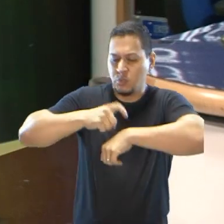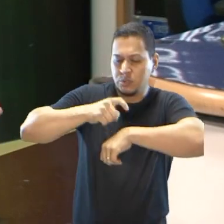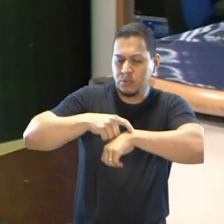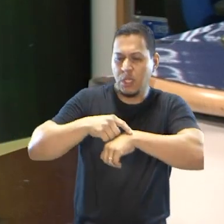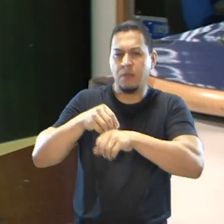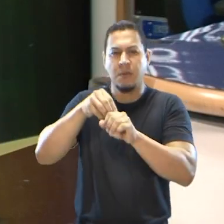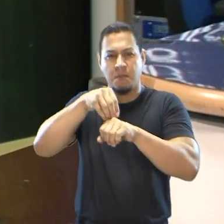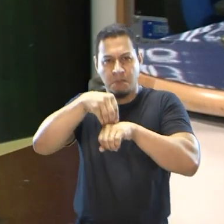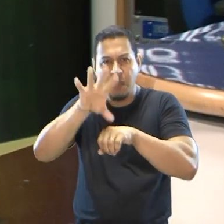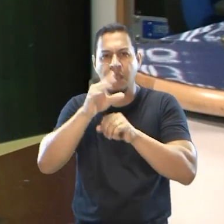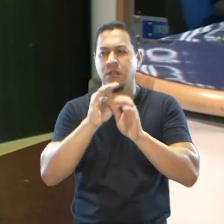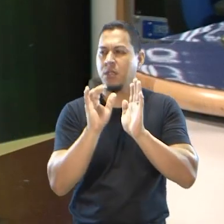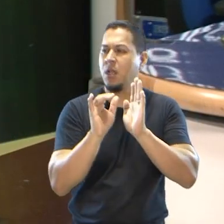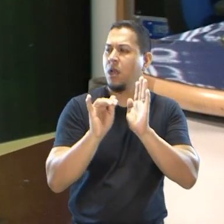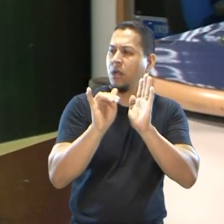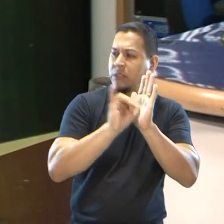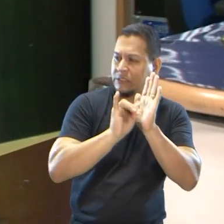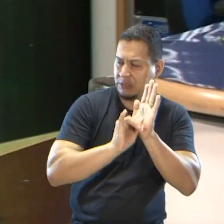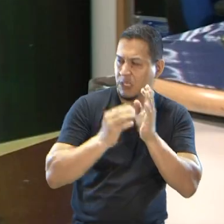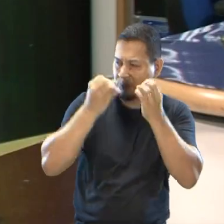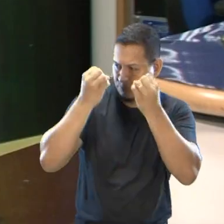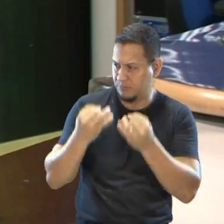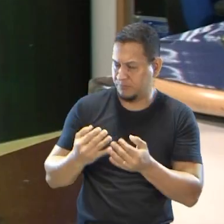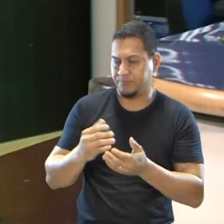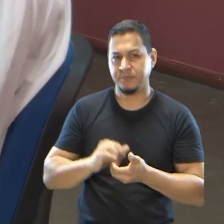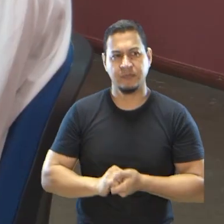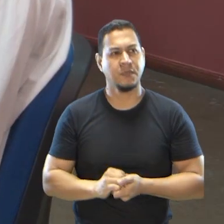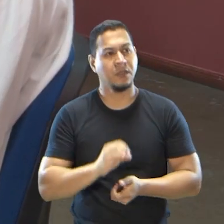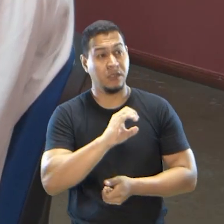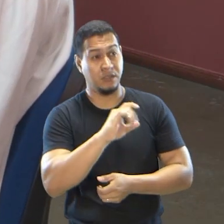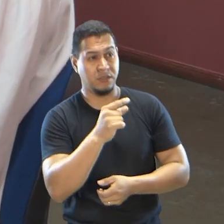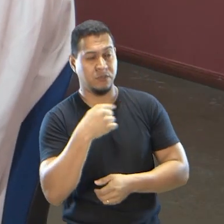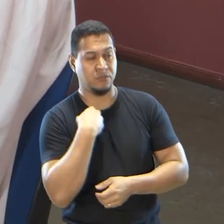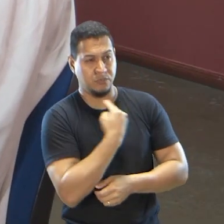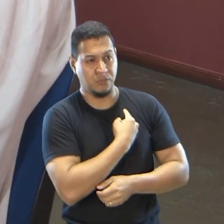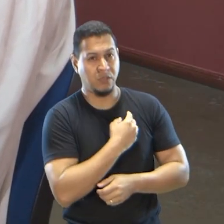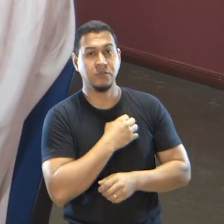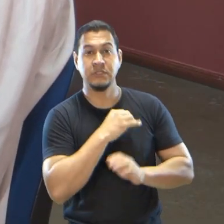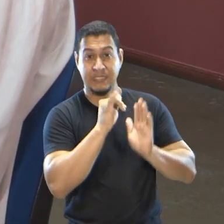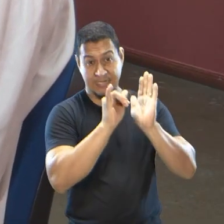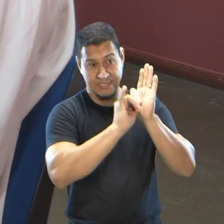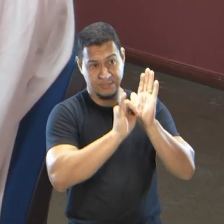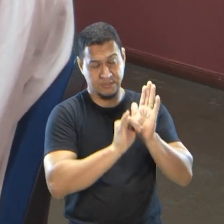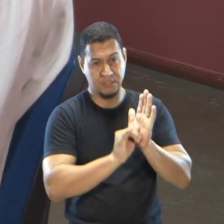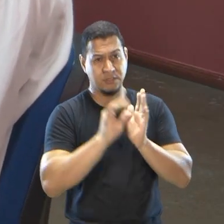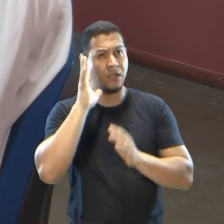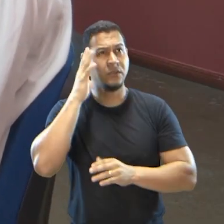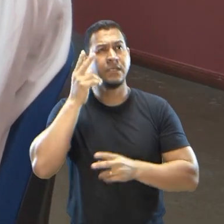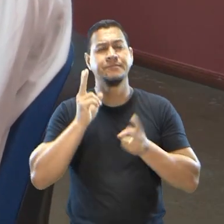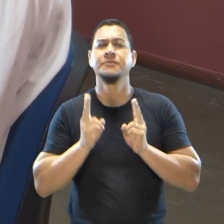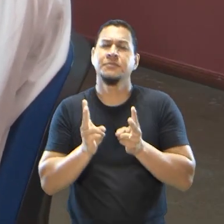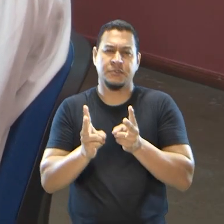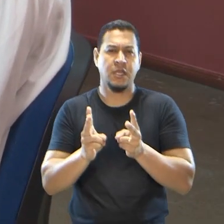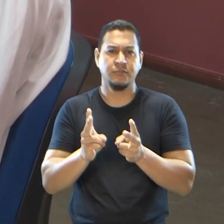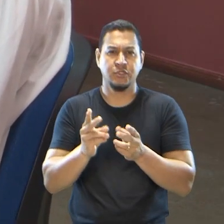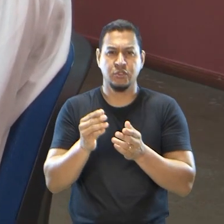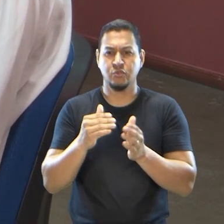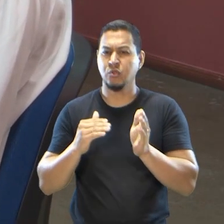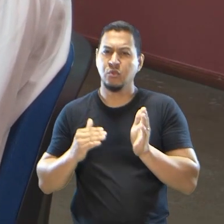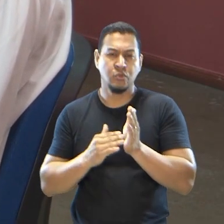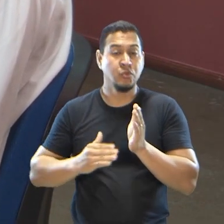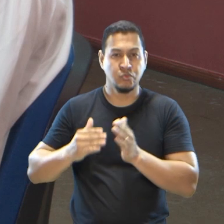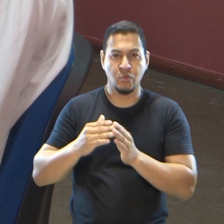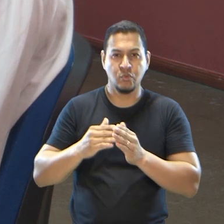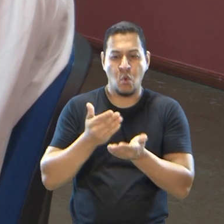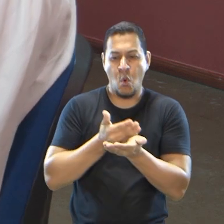esse edital, para ele já ir se preparando. Claro. Os nossos editais, eles ocorrem todo início